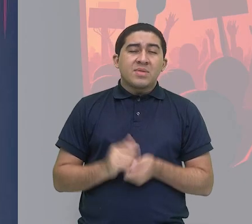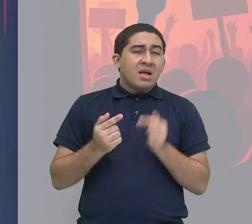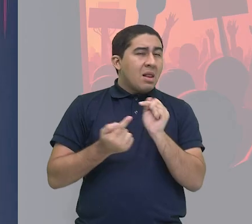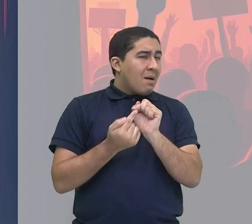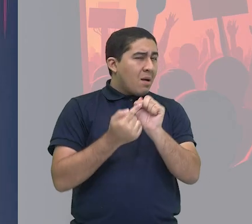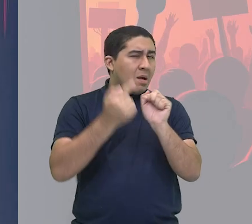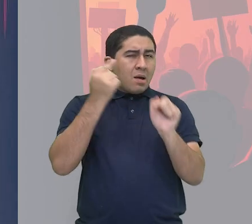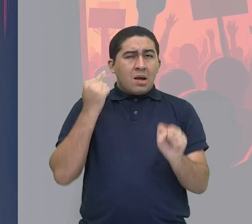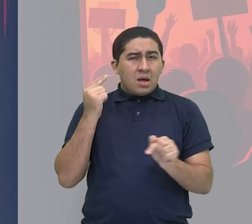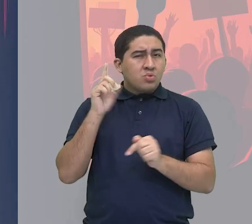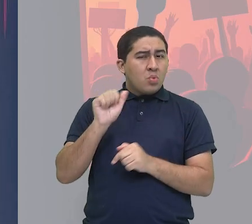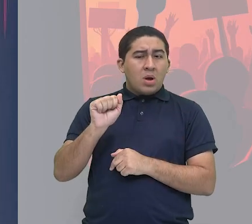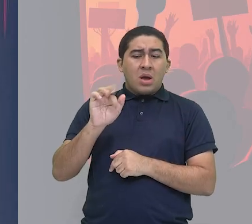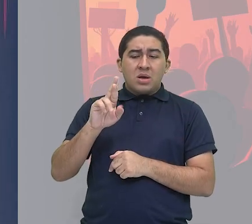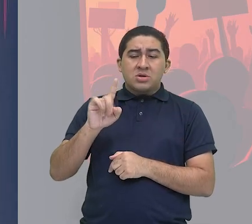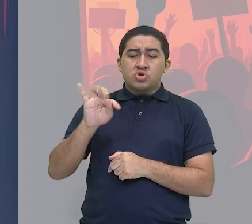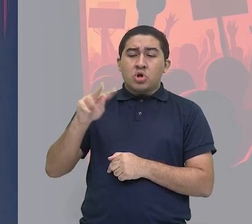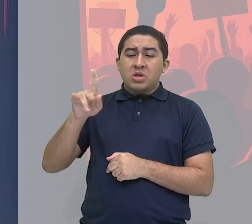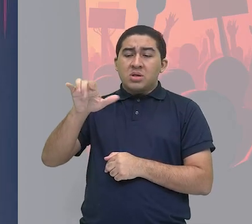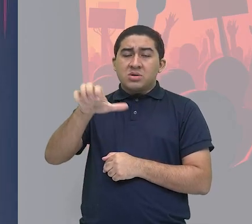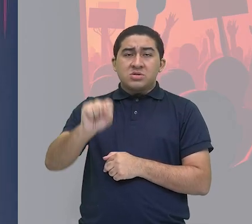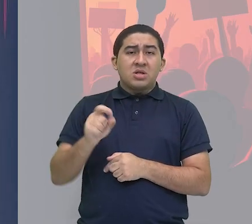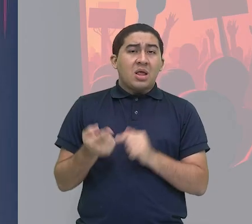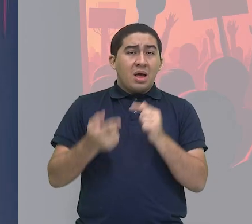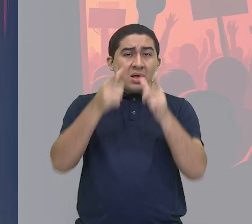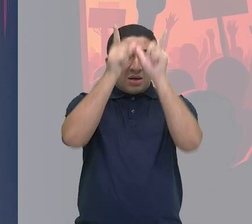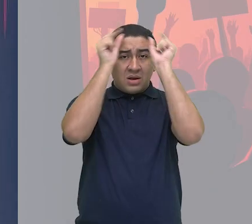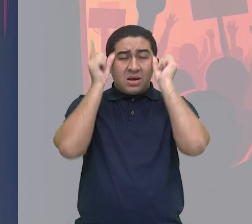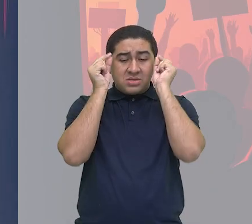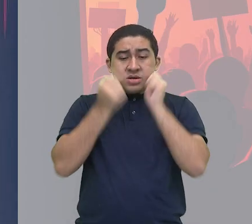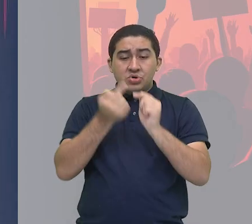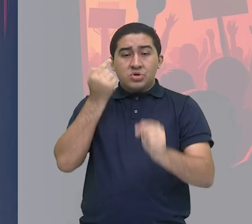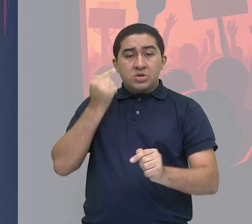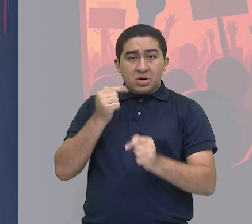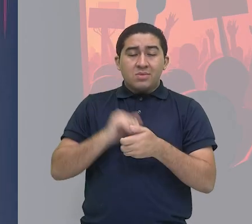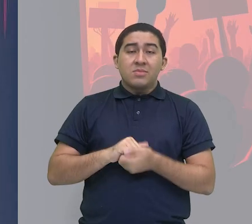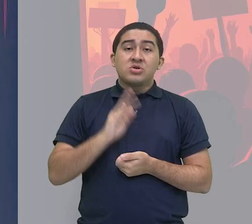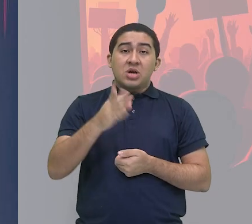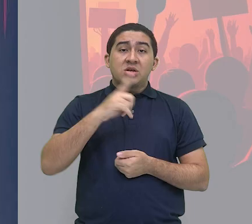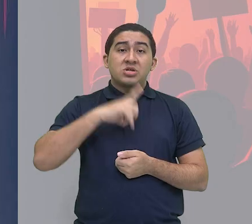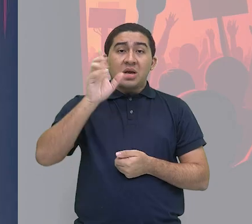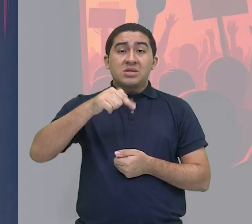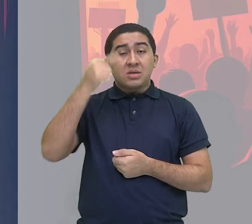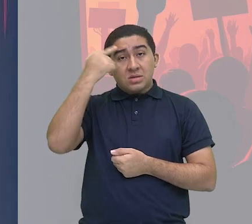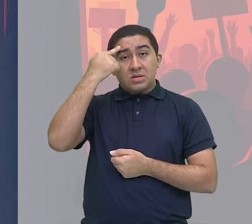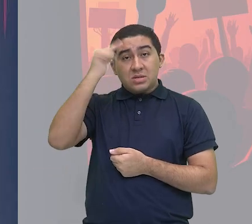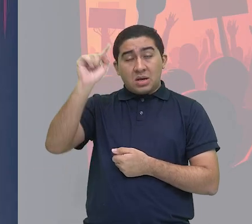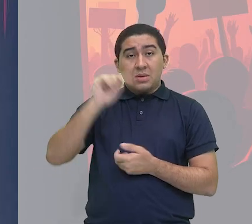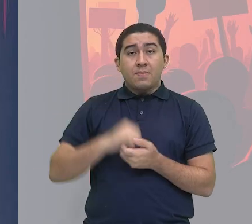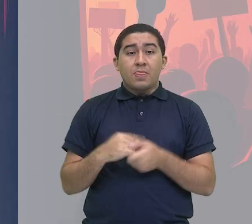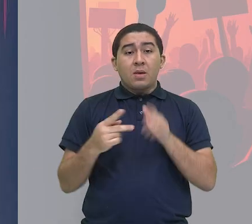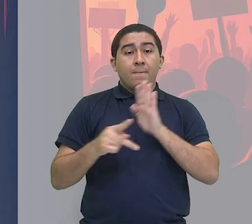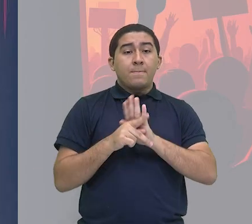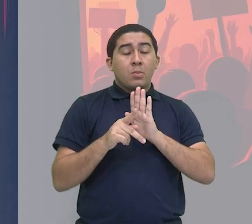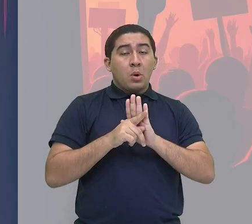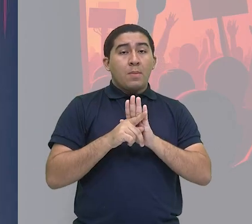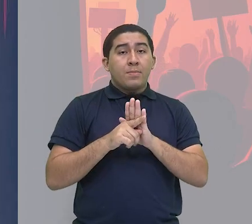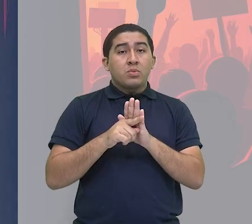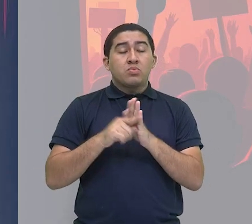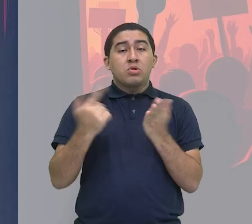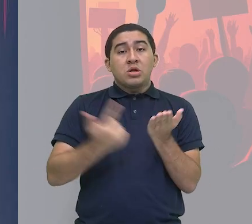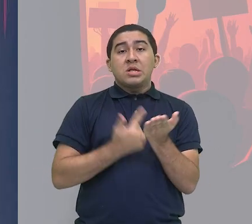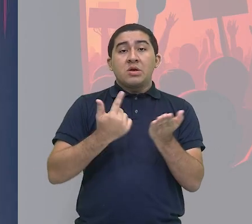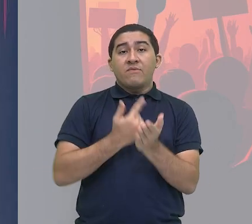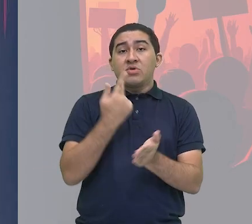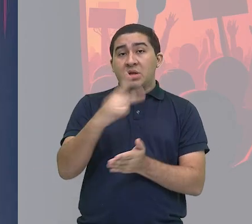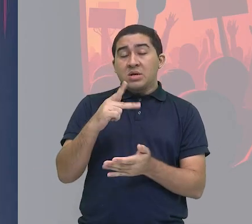de Aristóteles, lá da Grécia Antiga, né? Aristóteles já trabalhava essa ideia no seu livro Política. Ele já